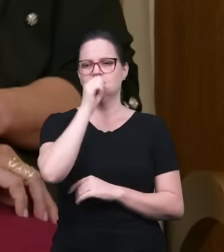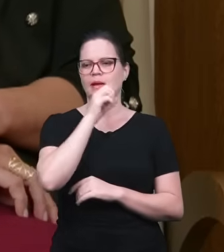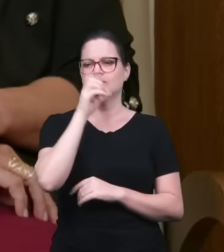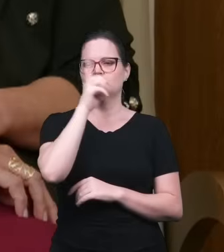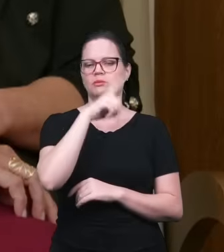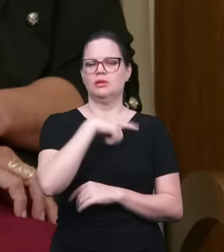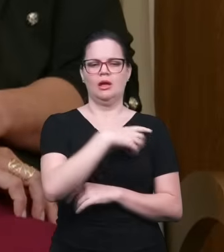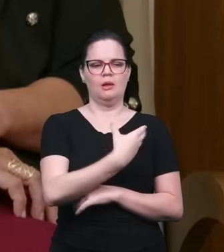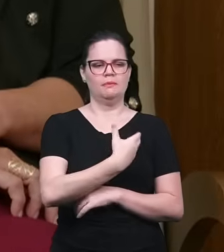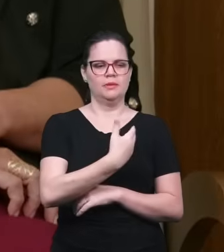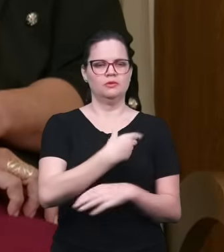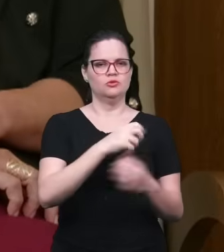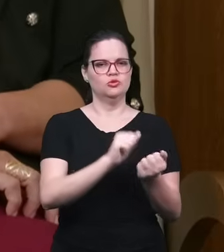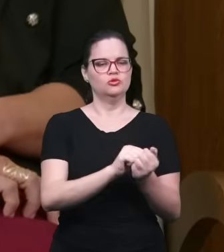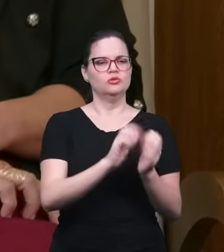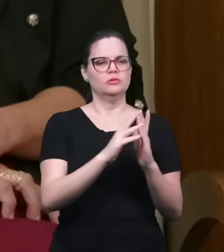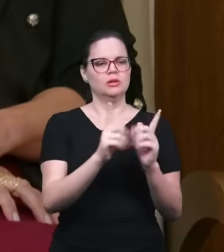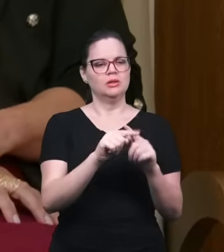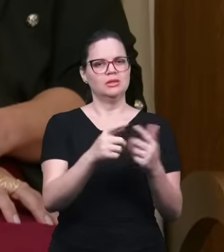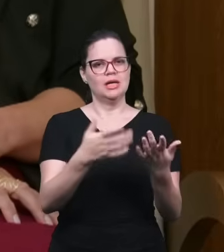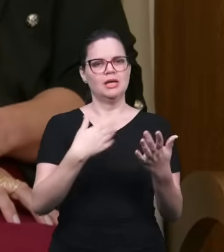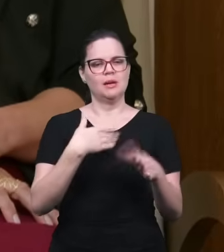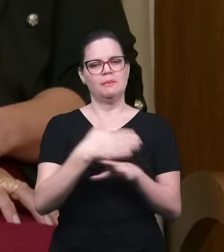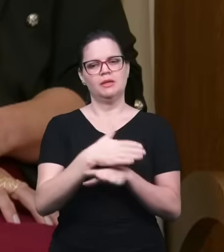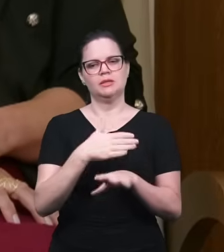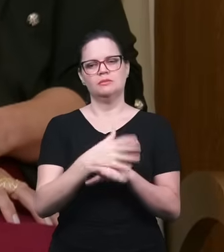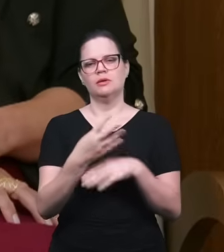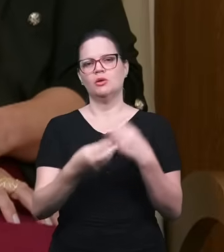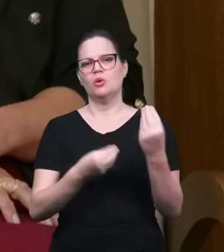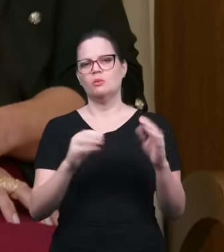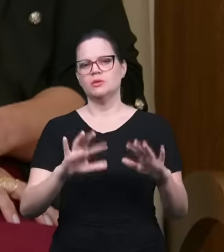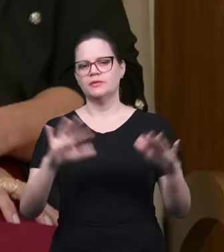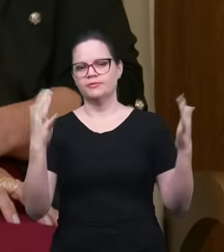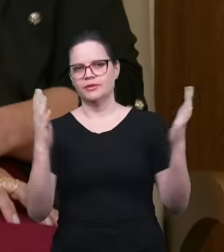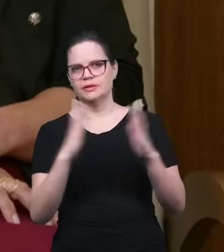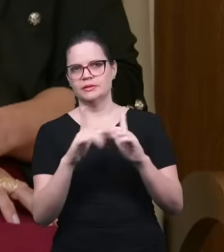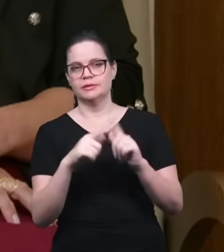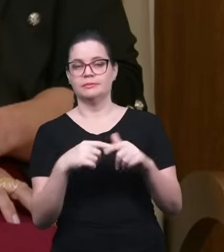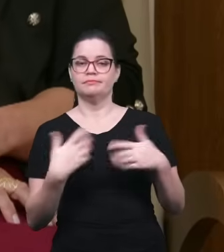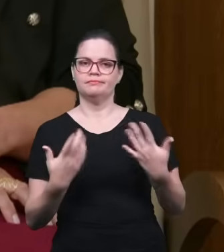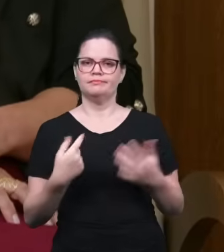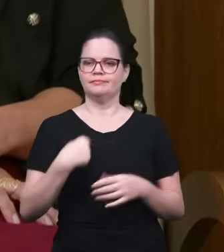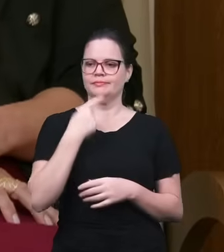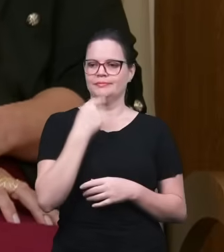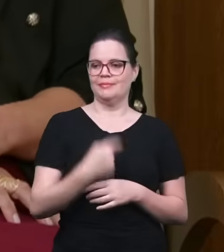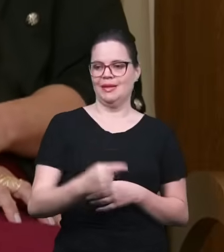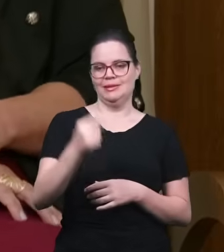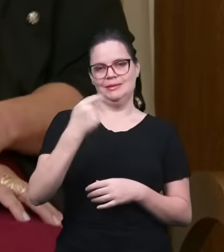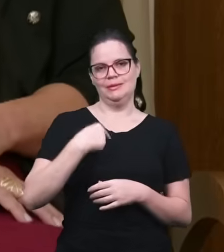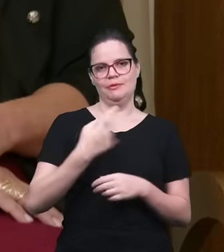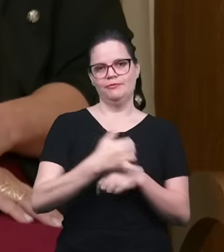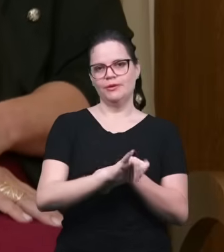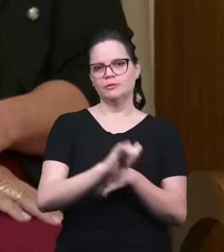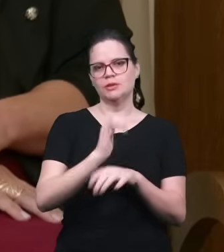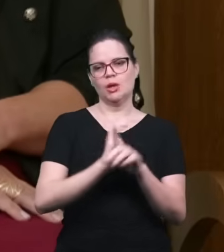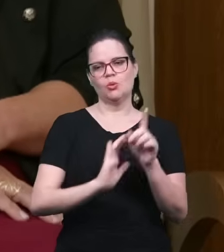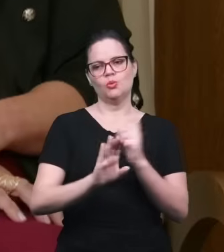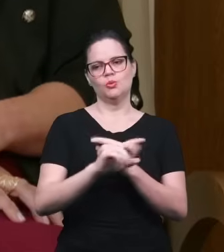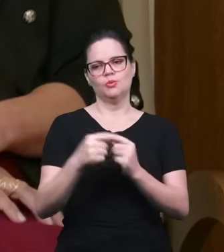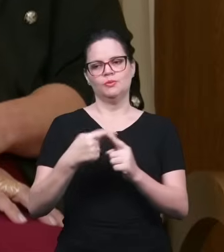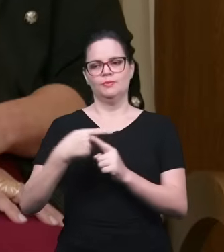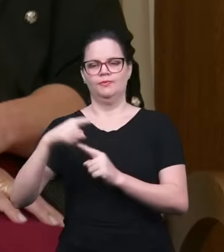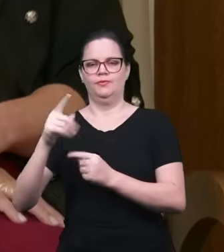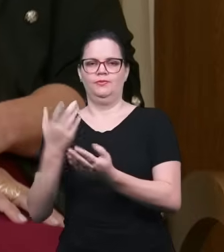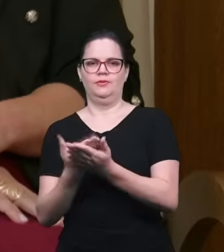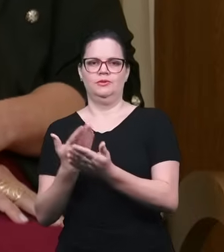né? Você tem as atividades que você quer participar, como que vai ser isso? E realmente, meio de semana você acaba se ausentando por causa